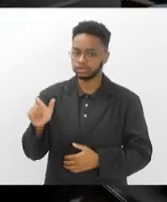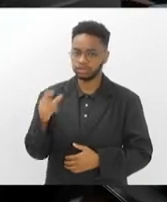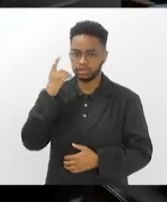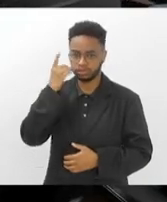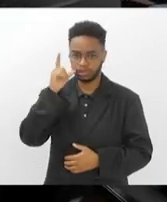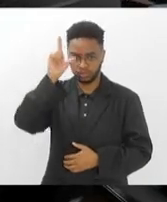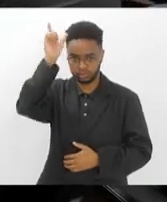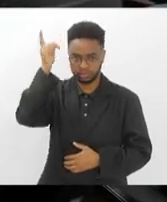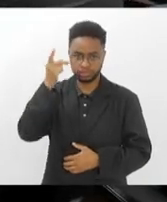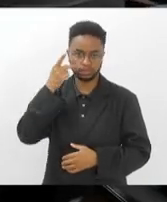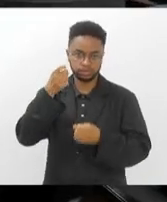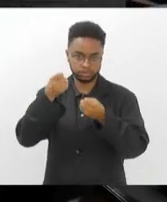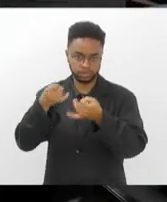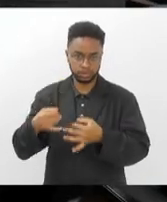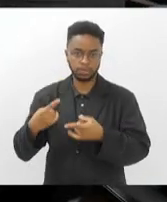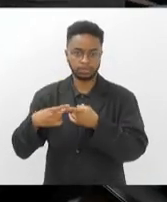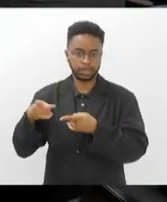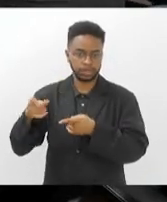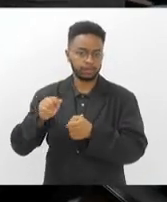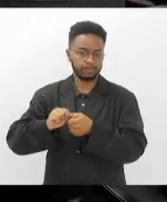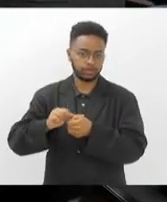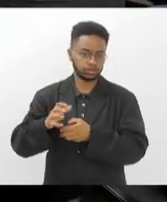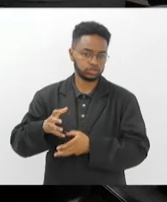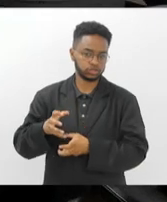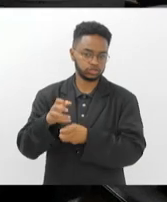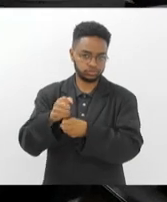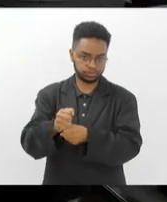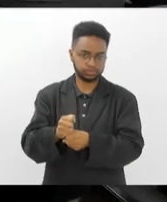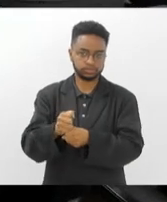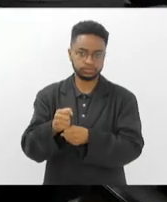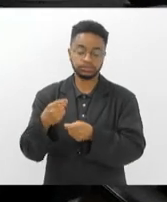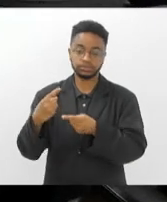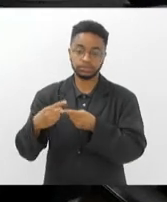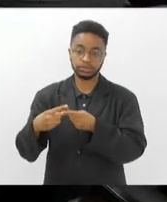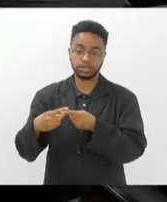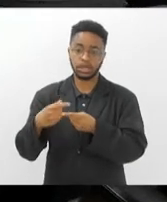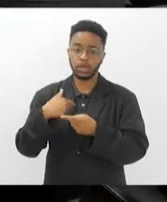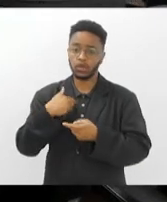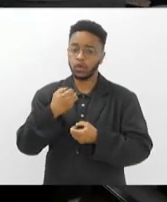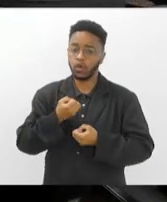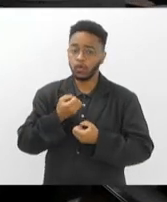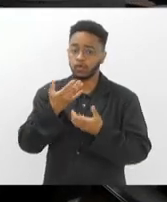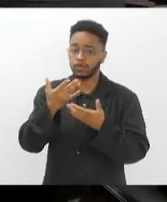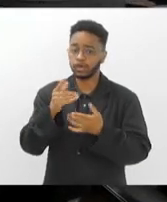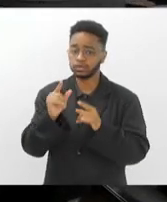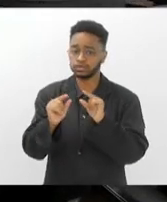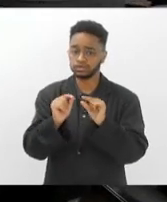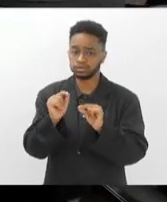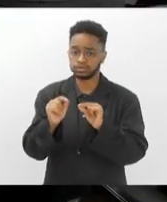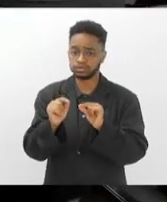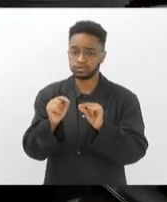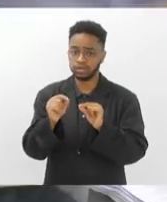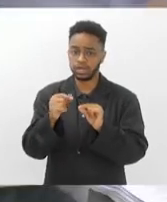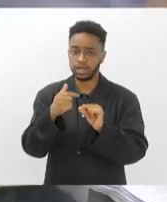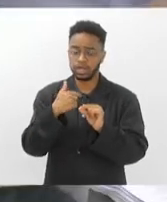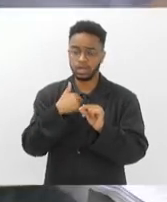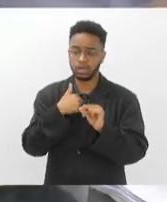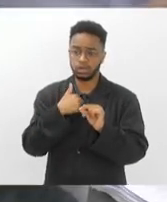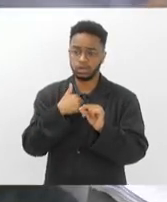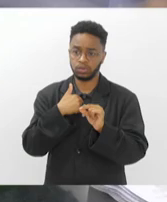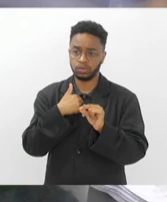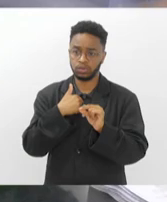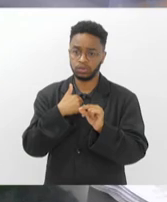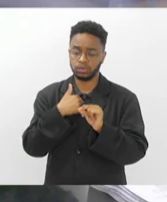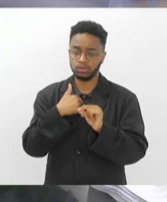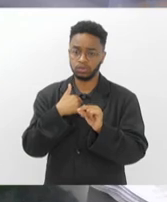Luiz Paulo, que inclusive fez uma matemática aí. Mas, Luiz Paulo, eu confesso para você, eu mesmo fui aluno do CAP da